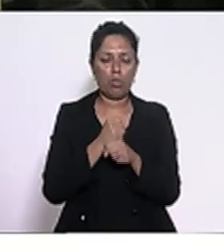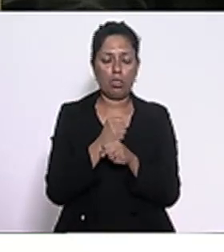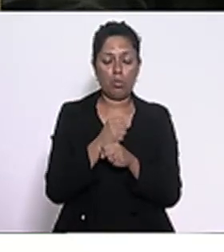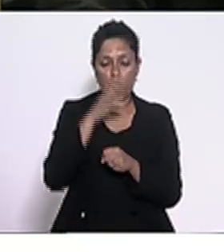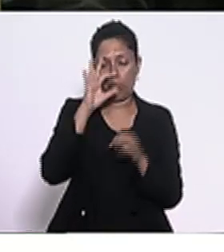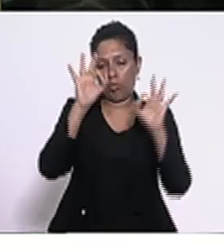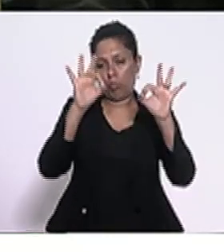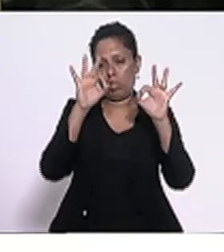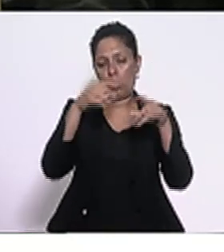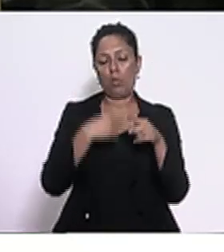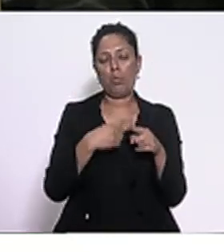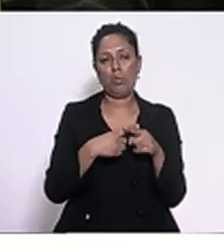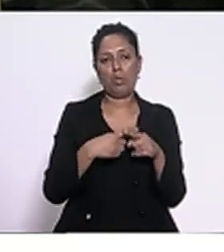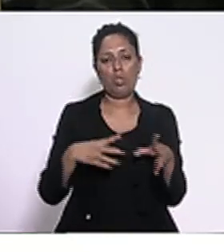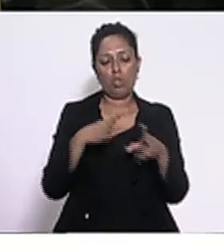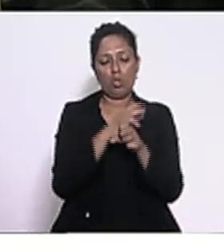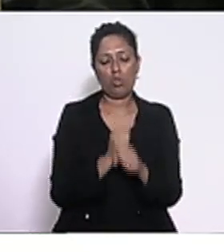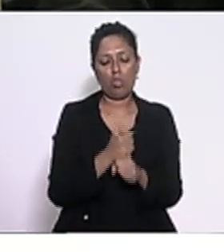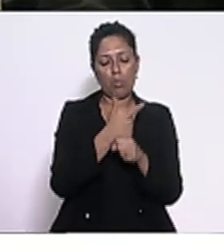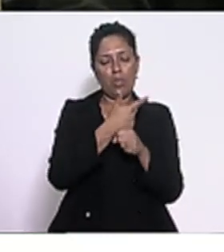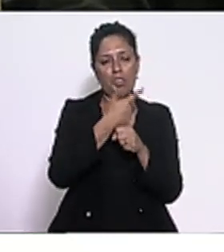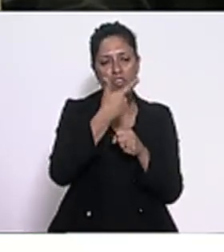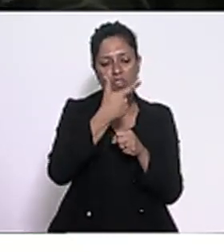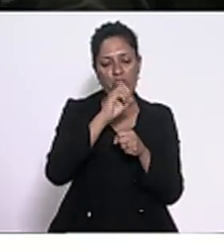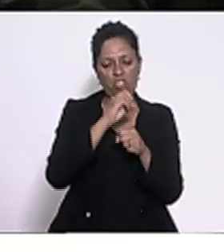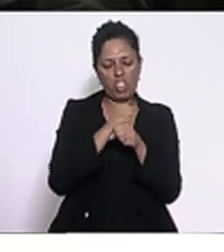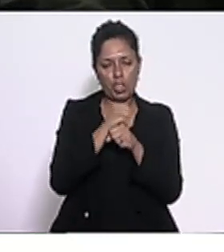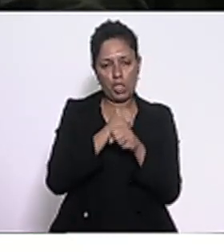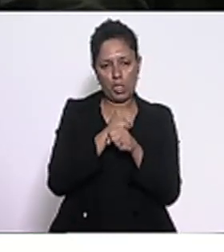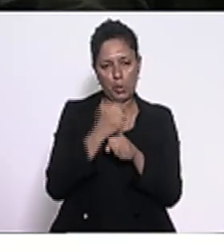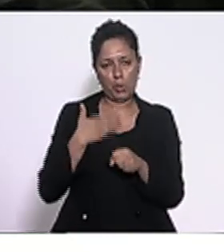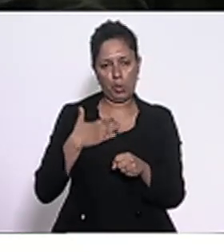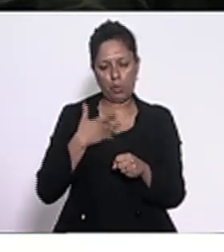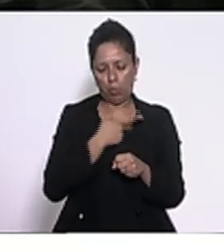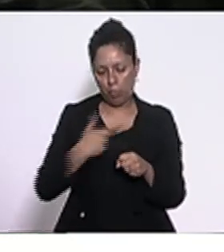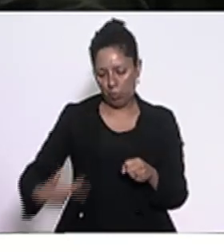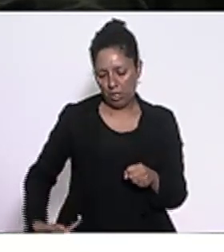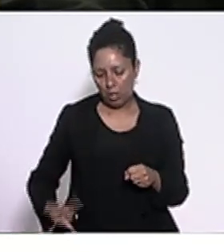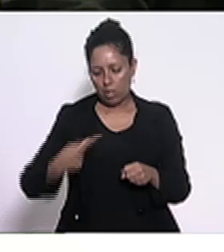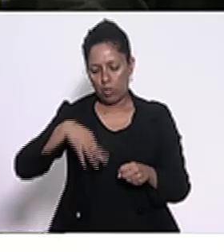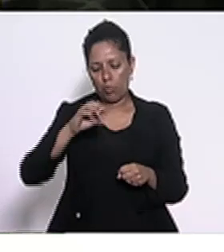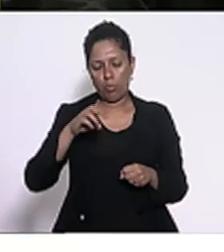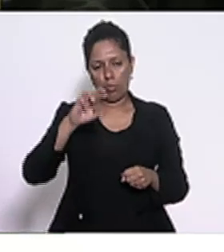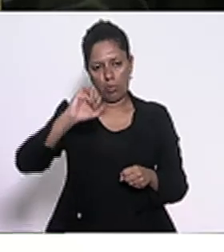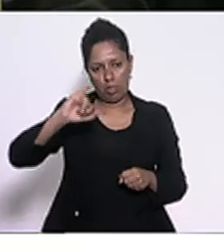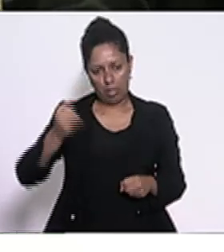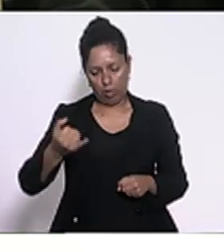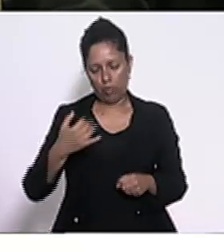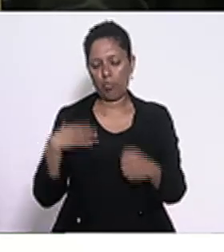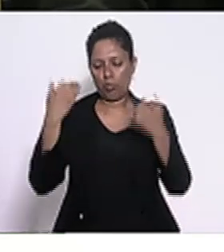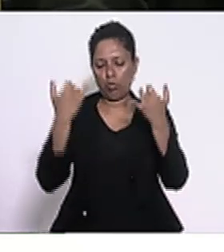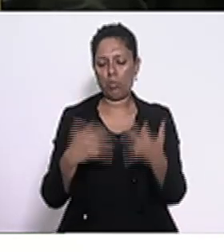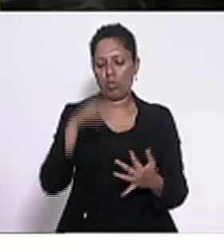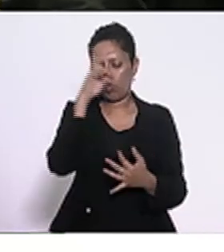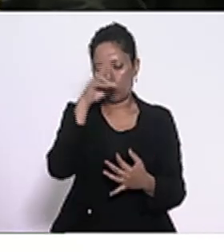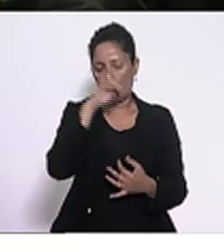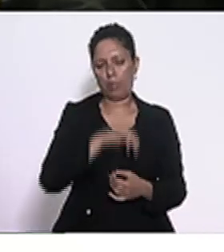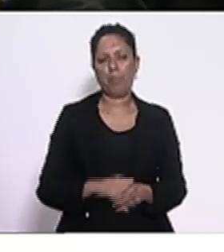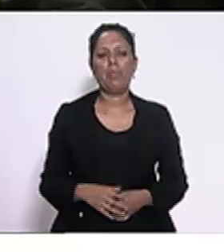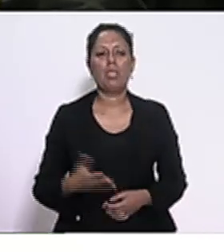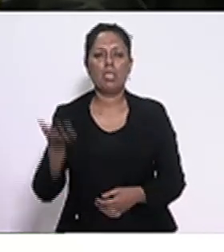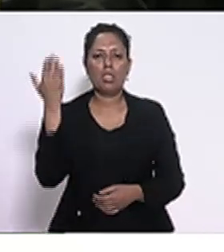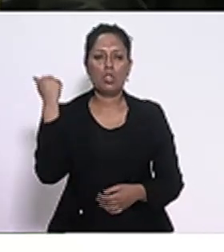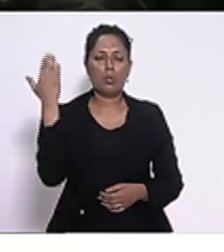anos que eu tive lá na presidência do Proderj. Quando nós assumimos, tinha havido